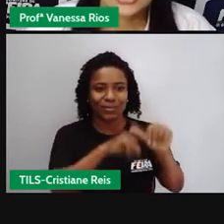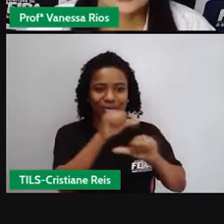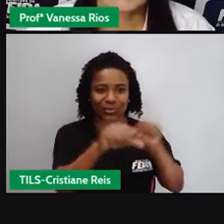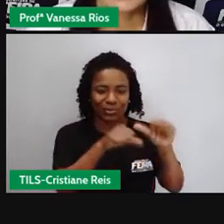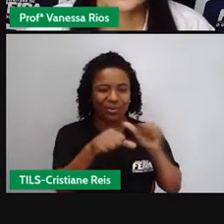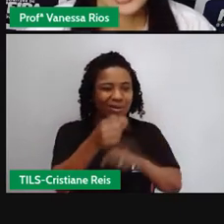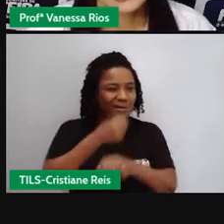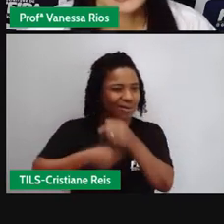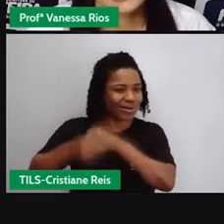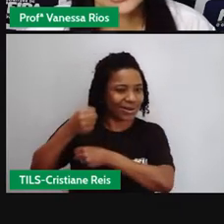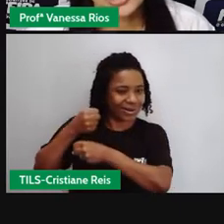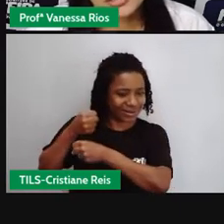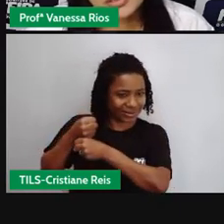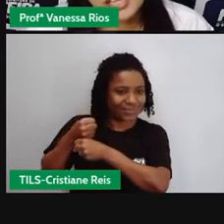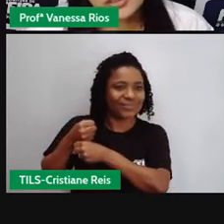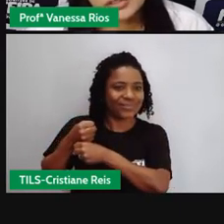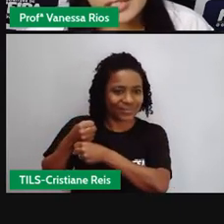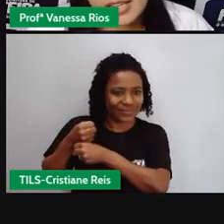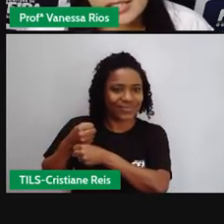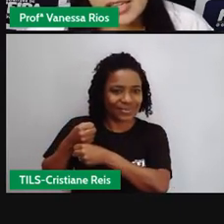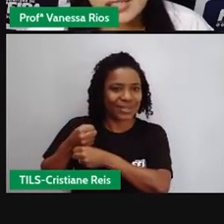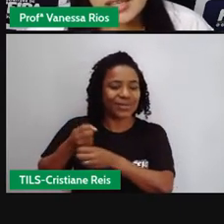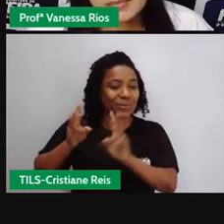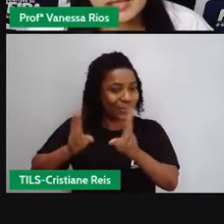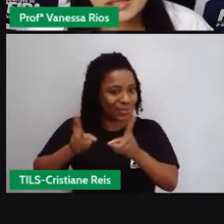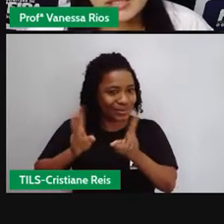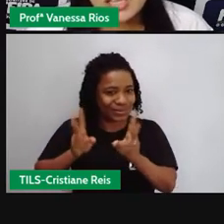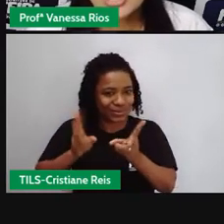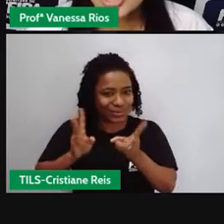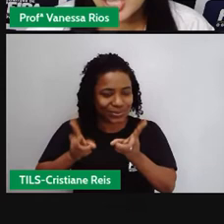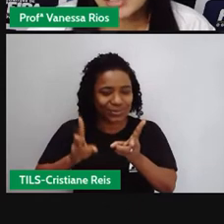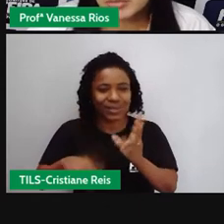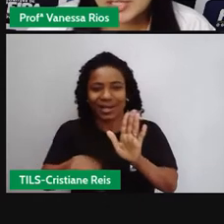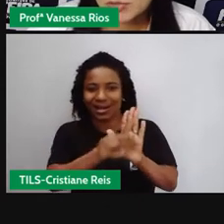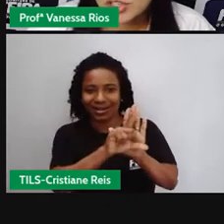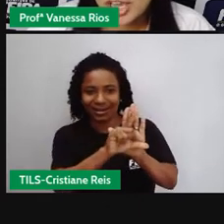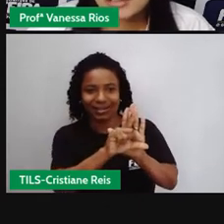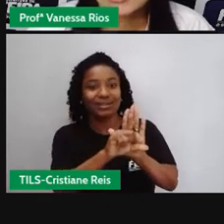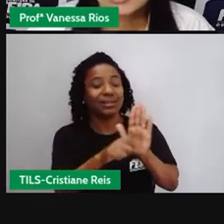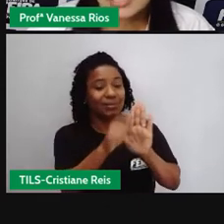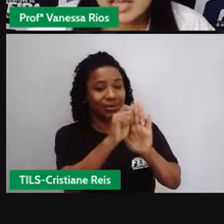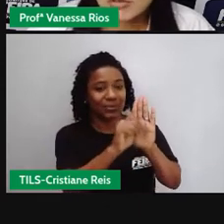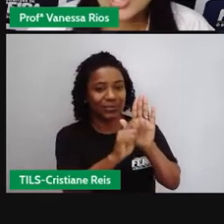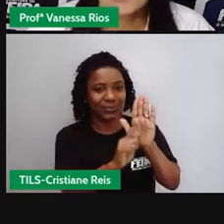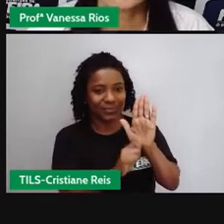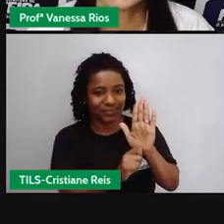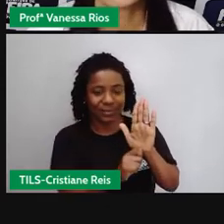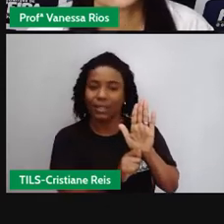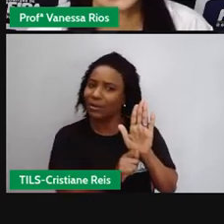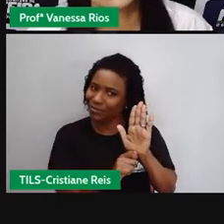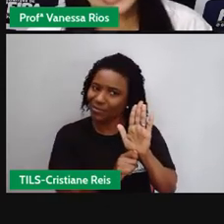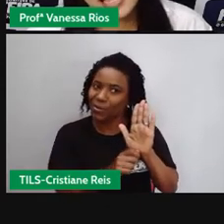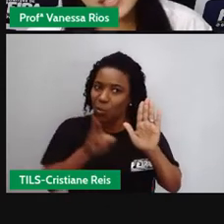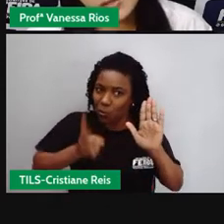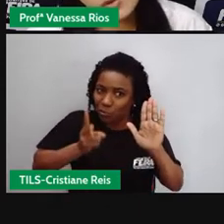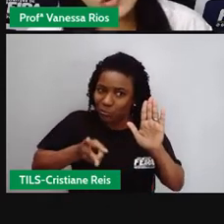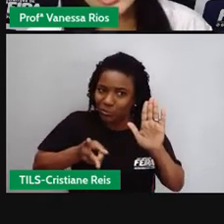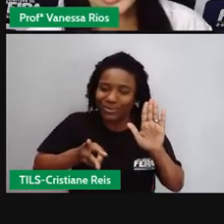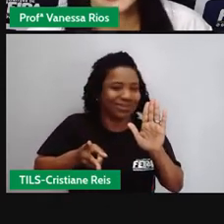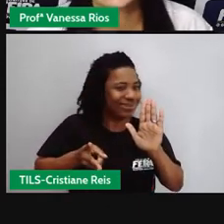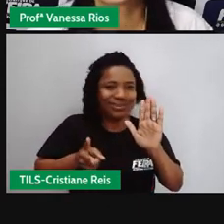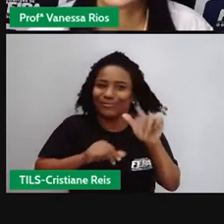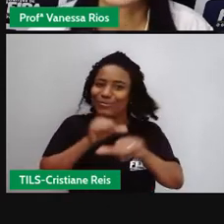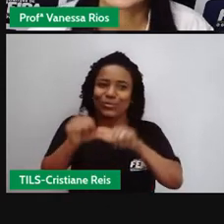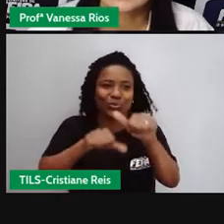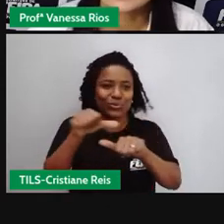atrás e está aí regendo, né, todas as leis e emendas. Está do mesmo jeito? Não, já houveram aí alterações,